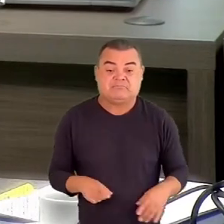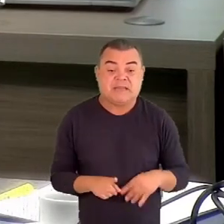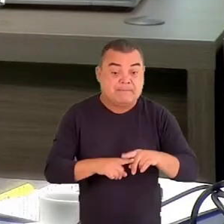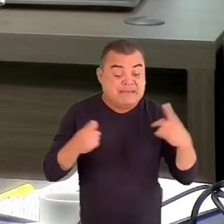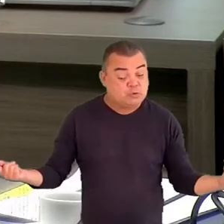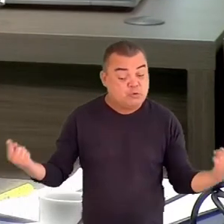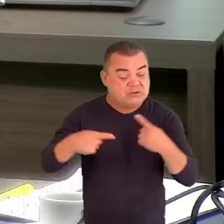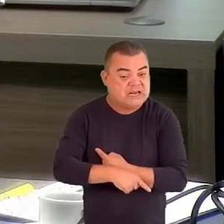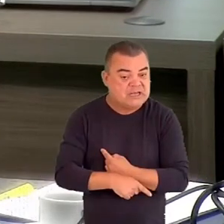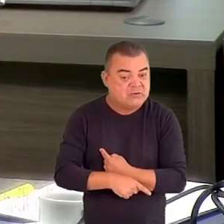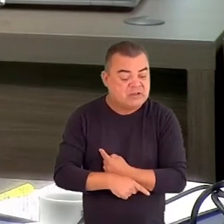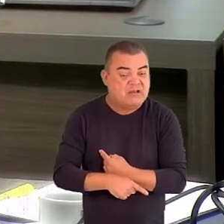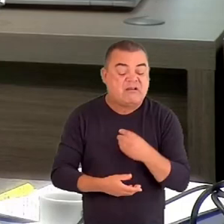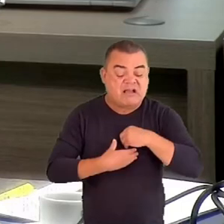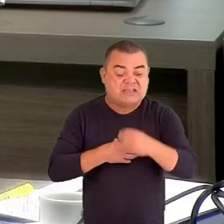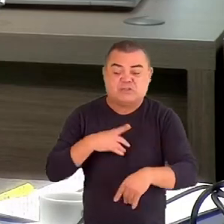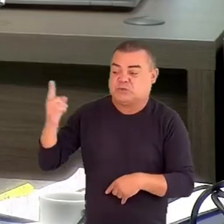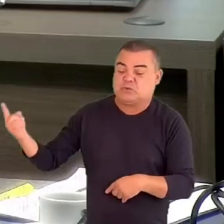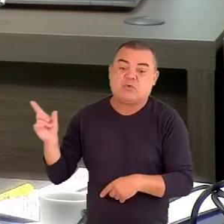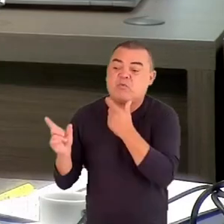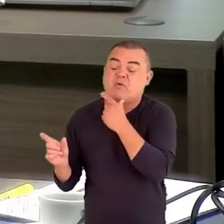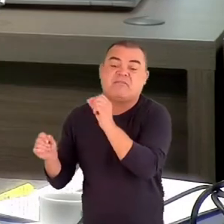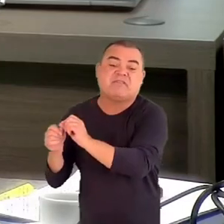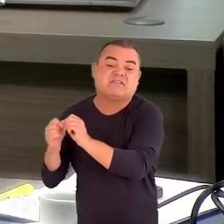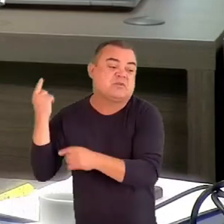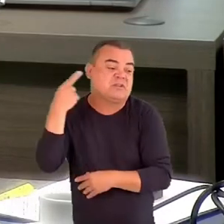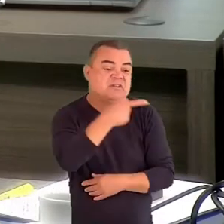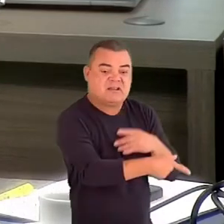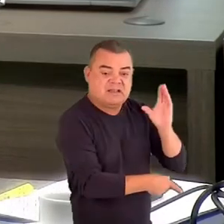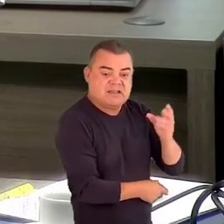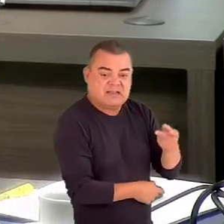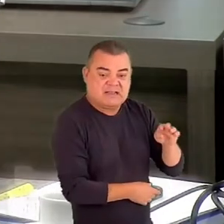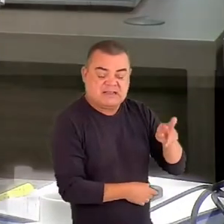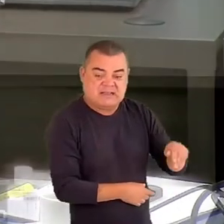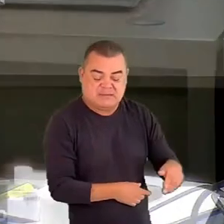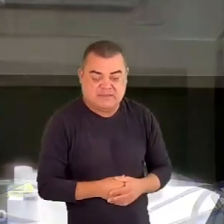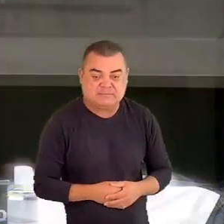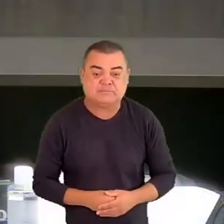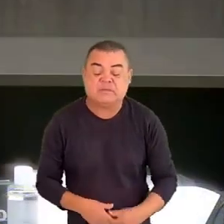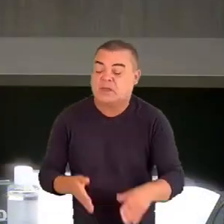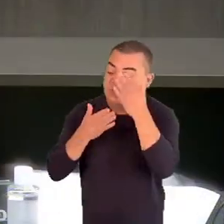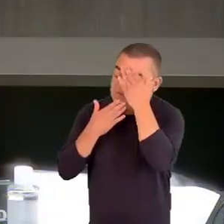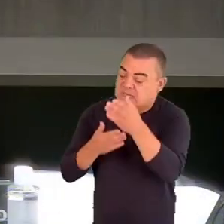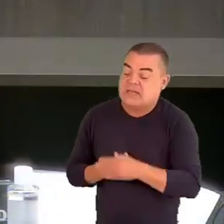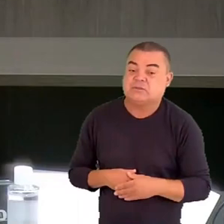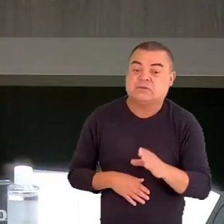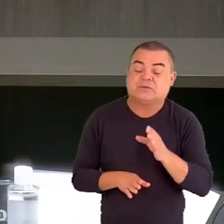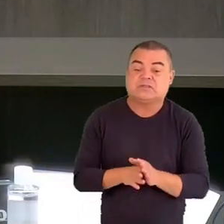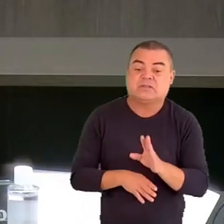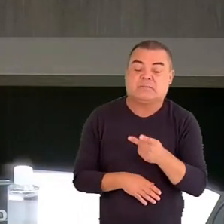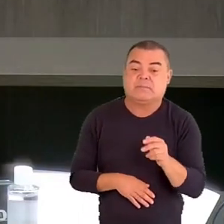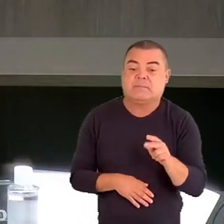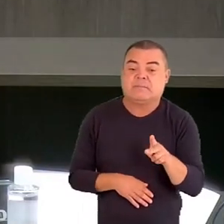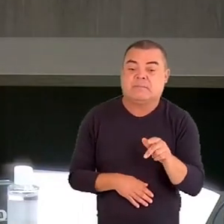como essa. Então, cumprimento a Vossa Excelência e acho que esse plenário vai aderir à unanimidade. Obrigado, conselheiro Paulo Passos. Com a palavra, o